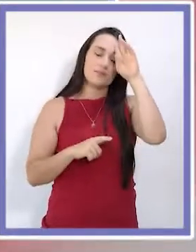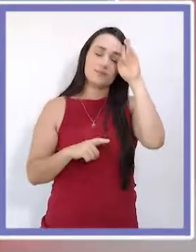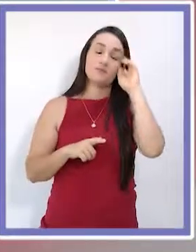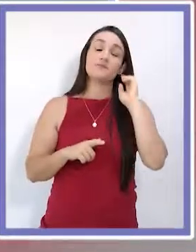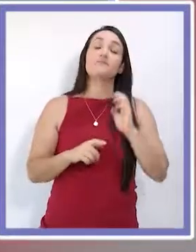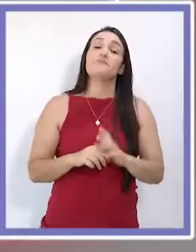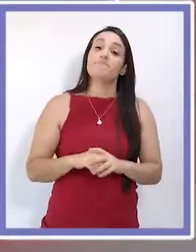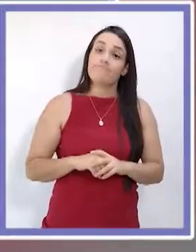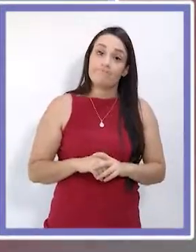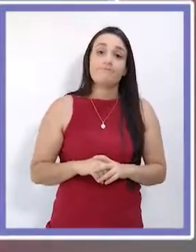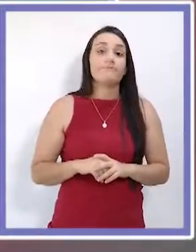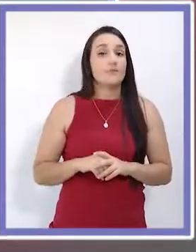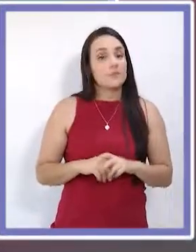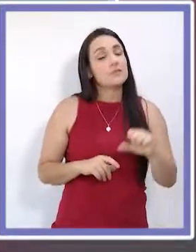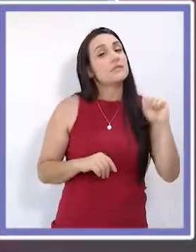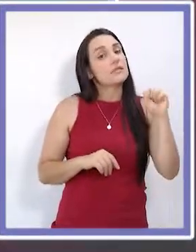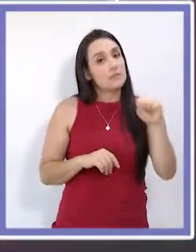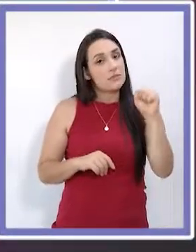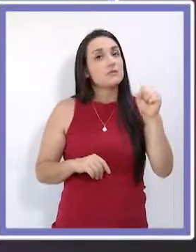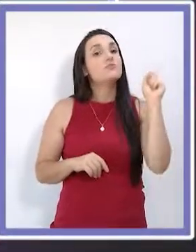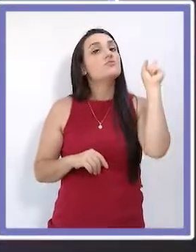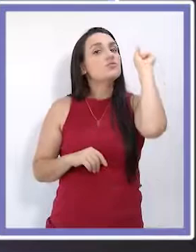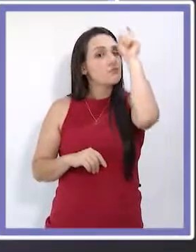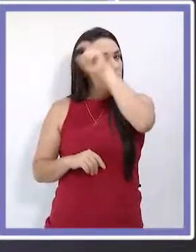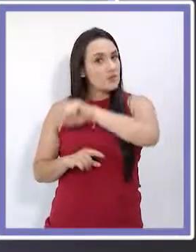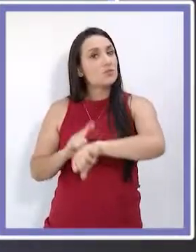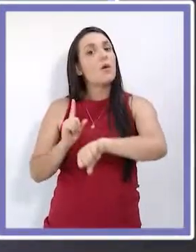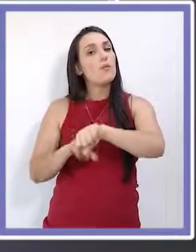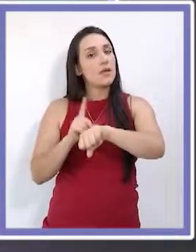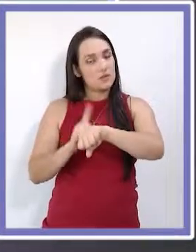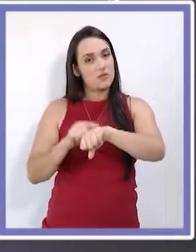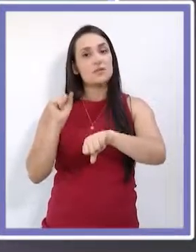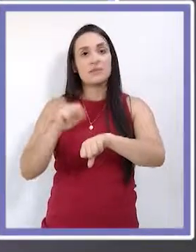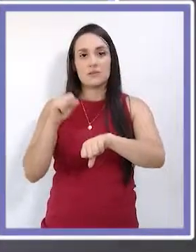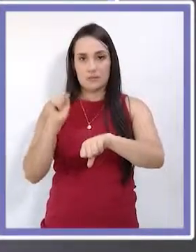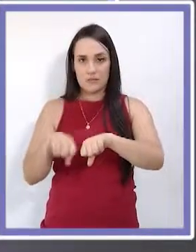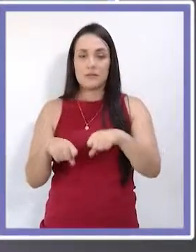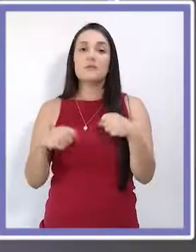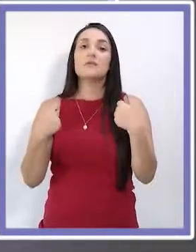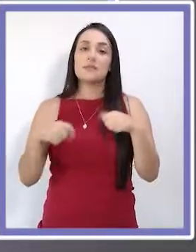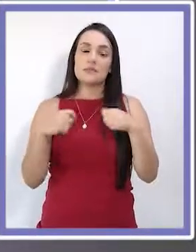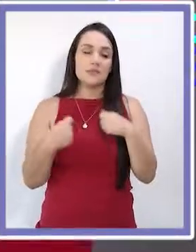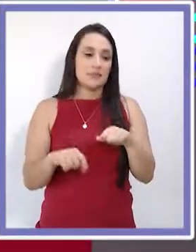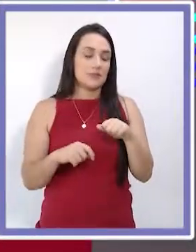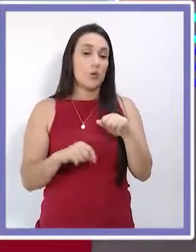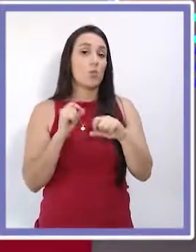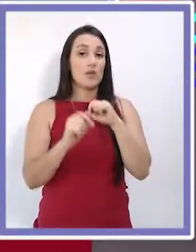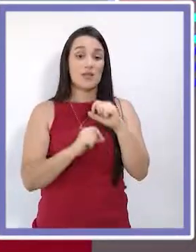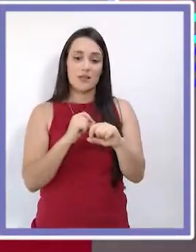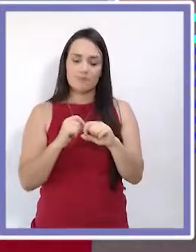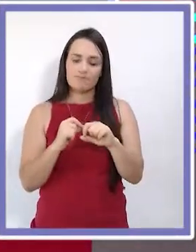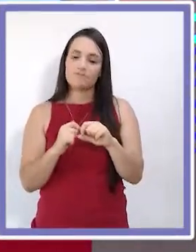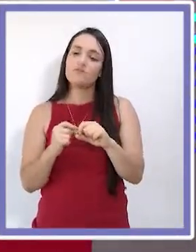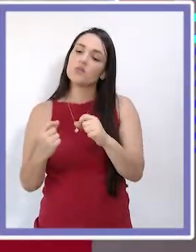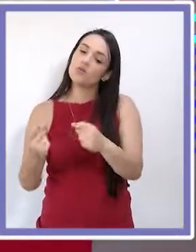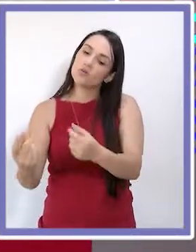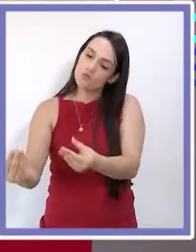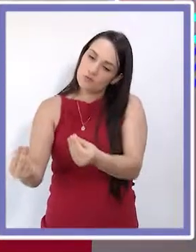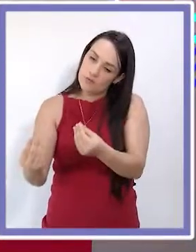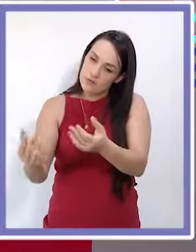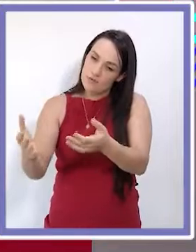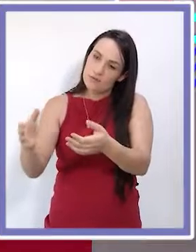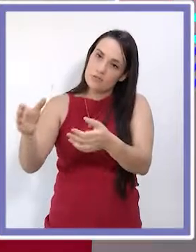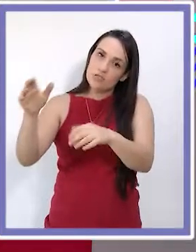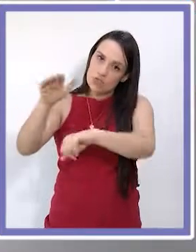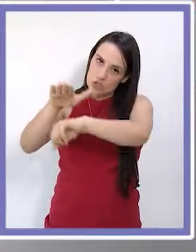sensível? Realmente, é um momento, assim, muito difícil. Você tem que acolher a família, você tem